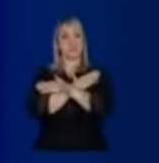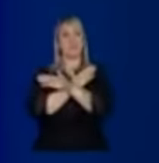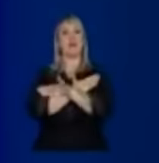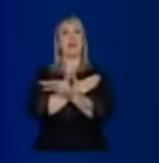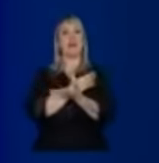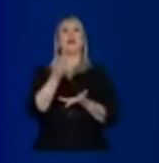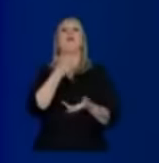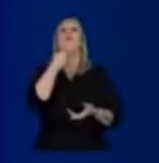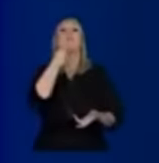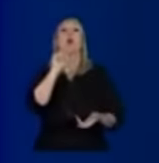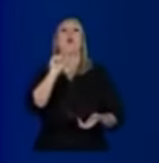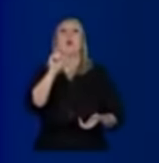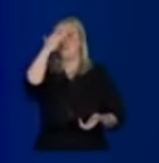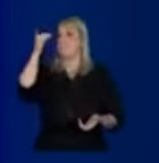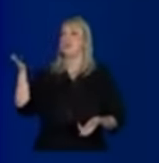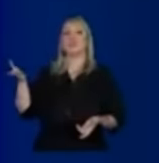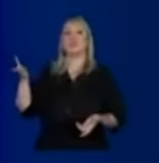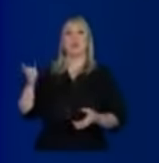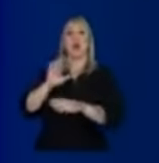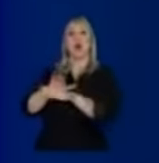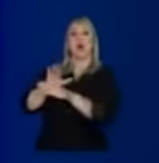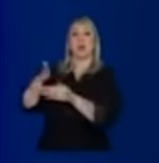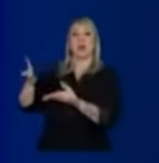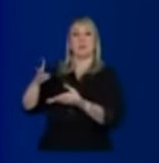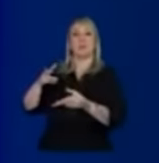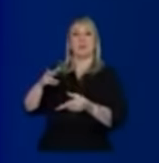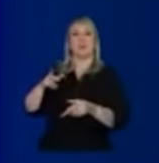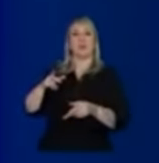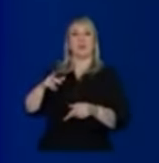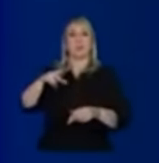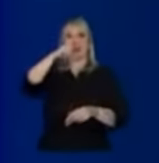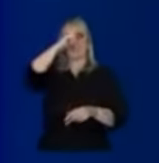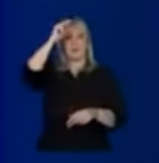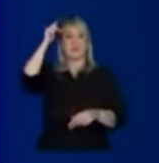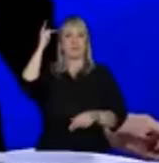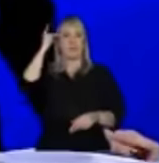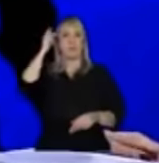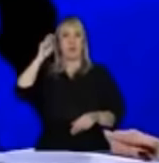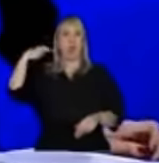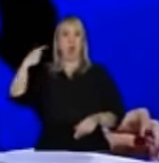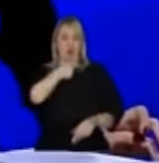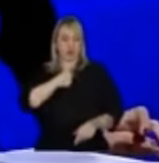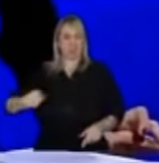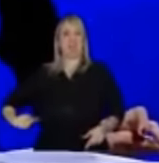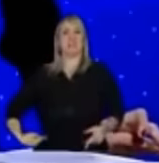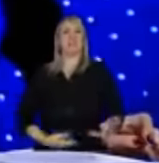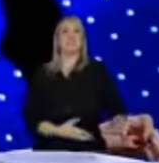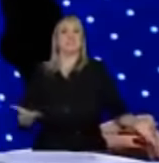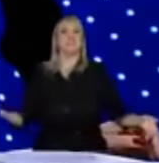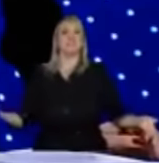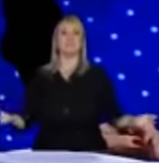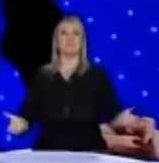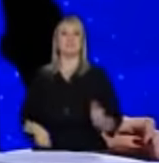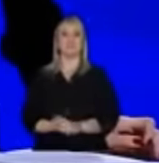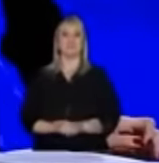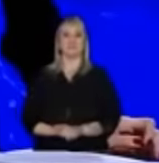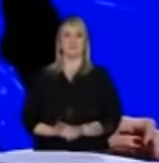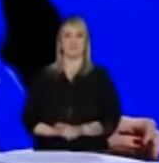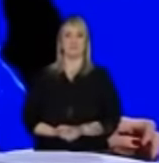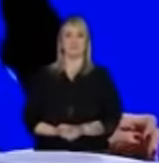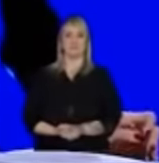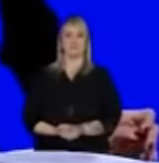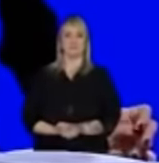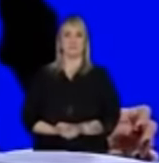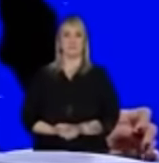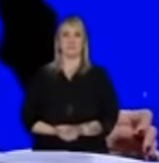O que o senhor vai dizer para essas pessoas? E o senhor vai ser prefeito de São Paulo ou de Macau? Eu vou ser... Candidato, mais 45 segundos para a